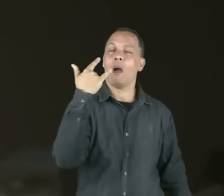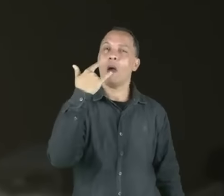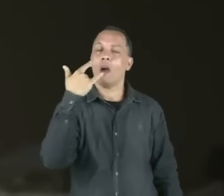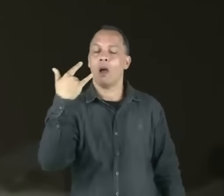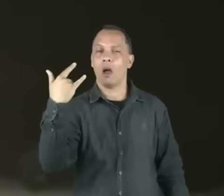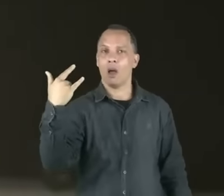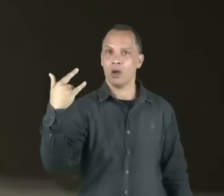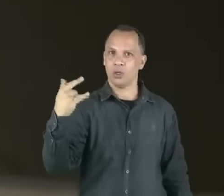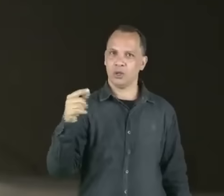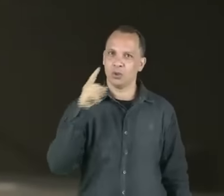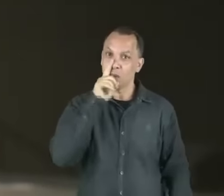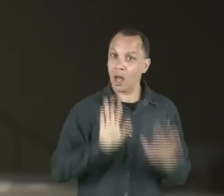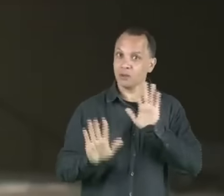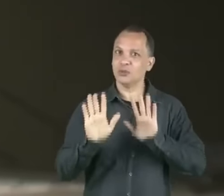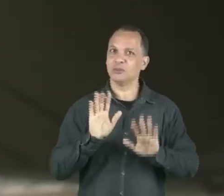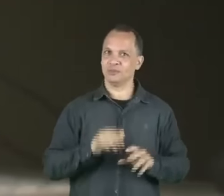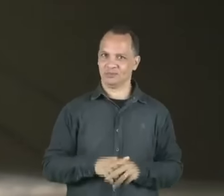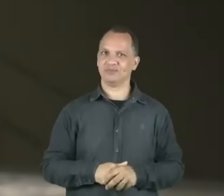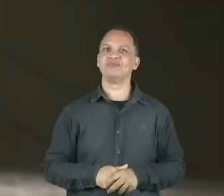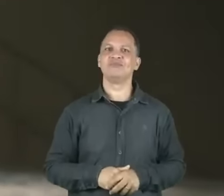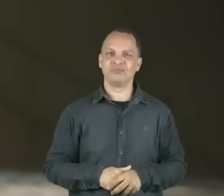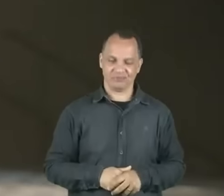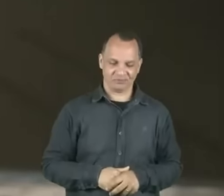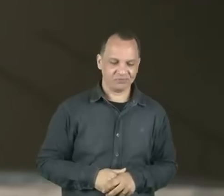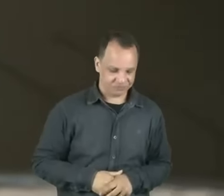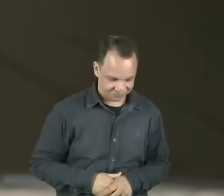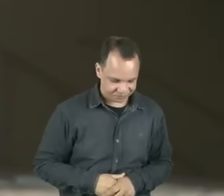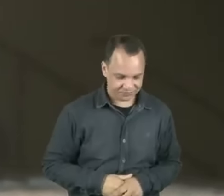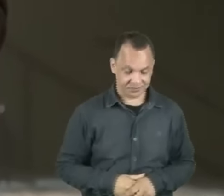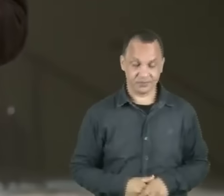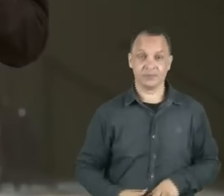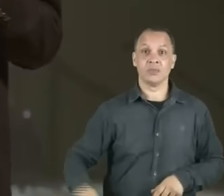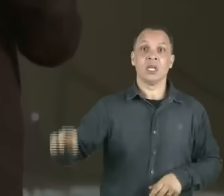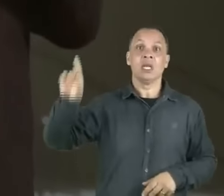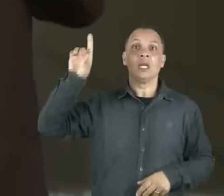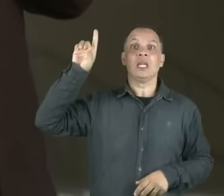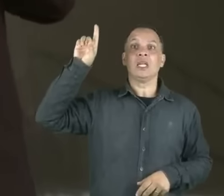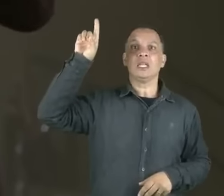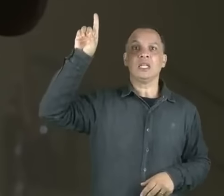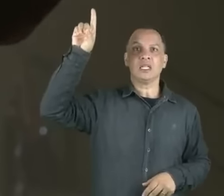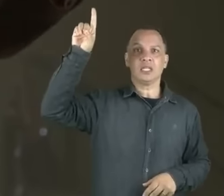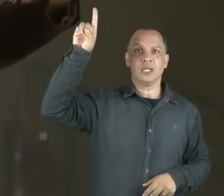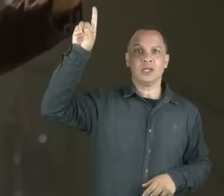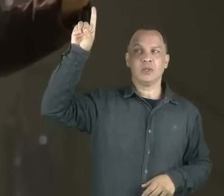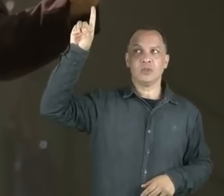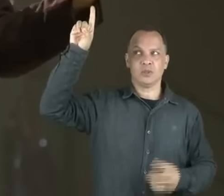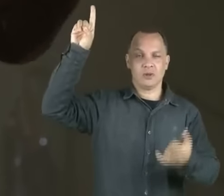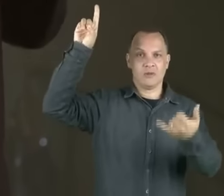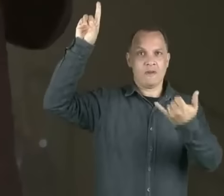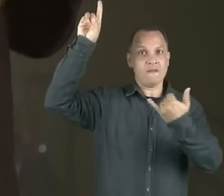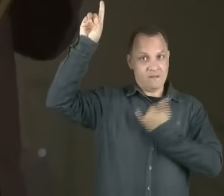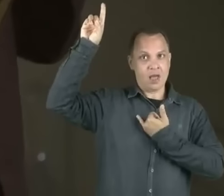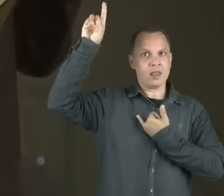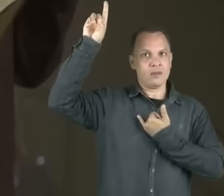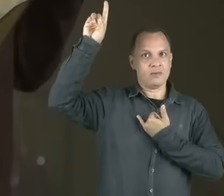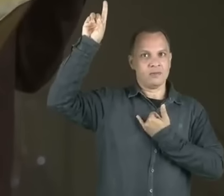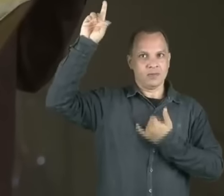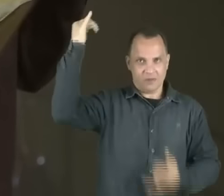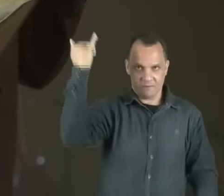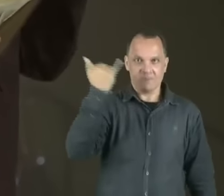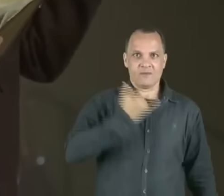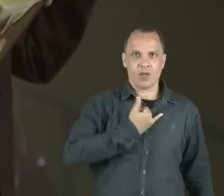isso aprendi com Dallas Willard ele diz a principal maneira que Deus fala conosco através de sentimentos e Pensamentos que são